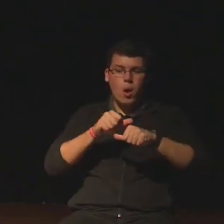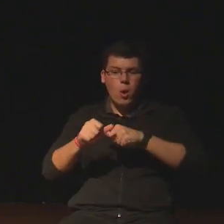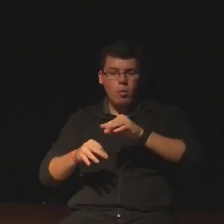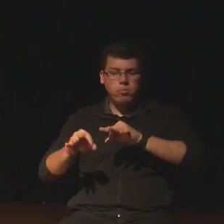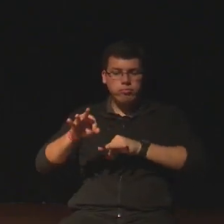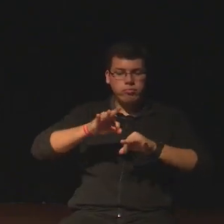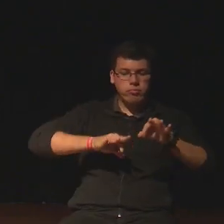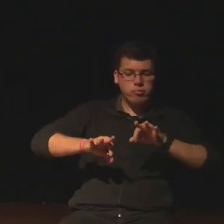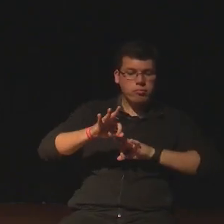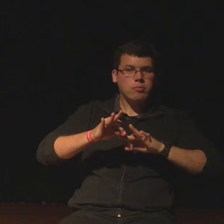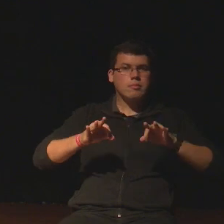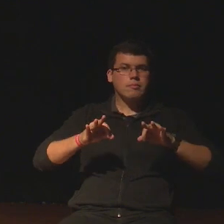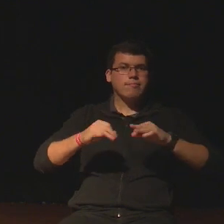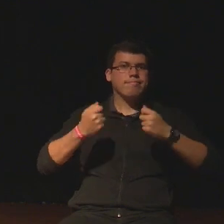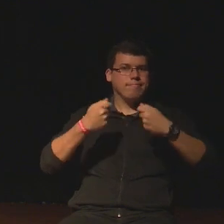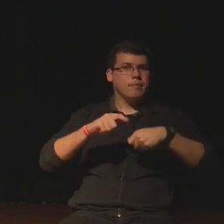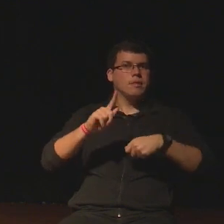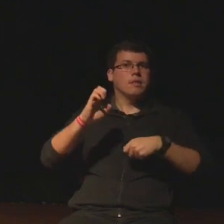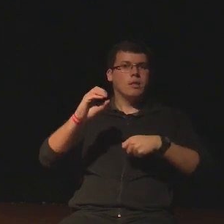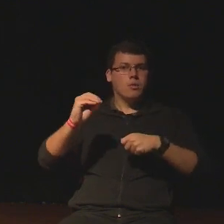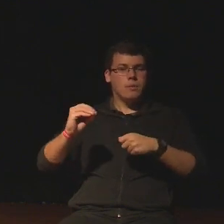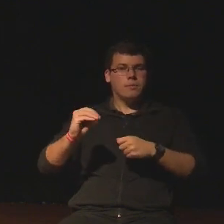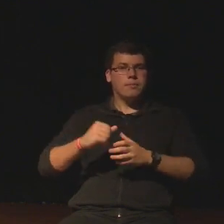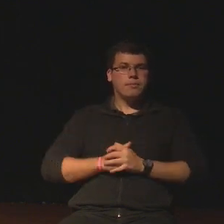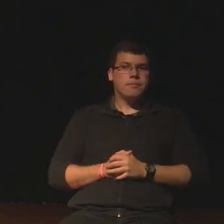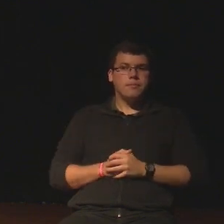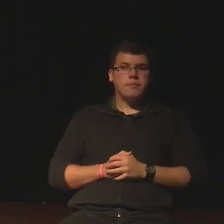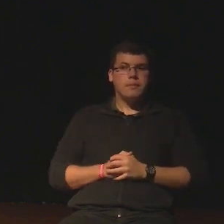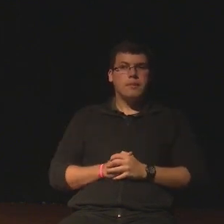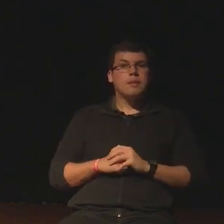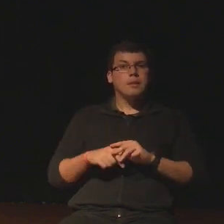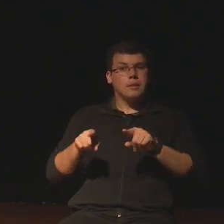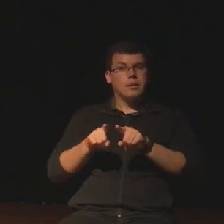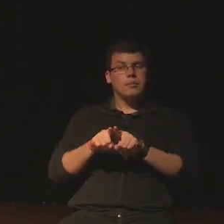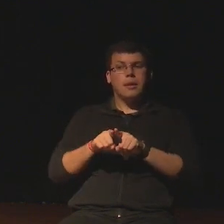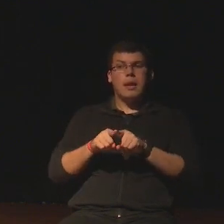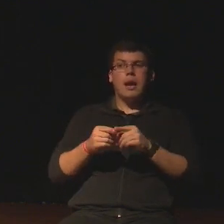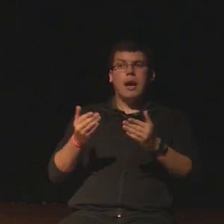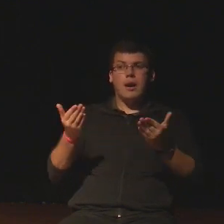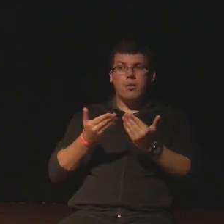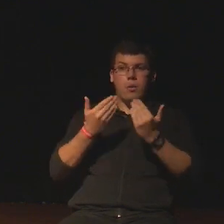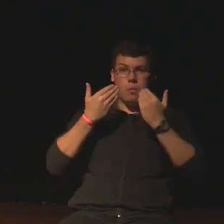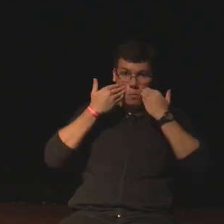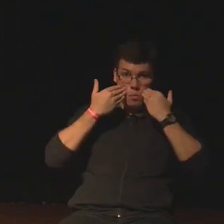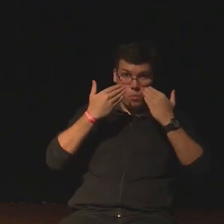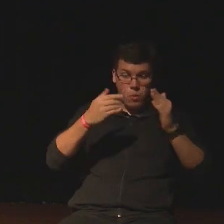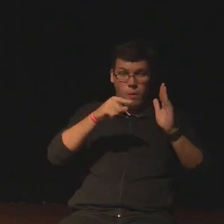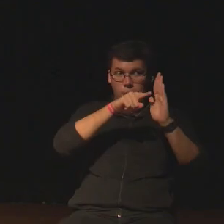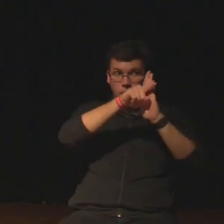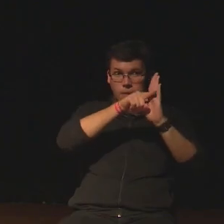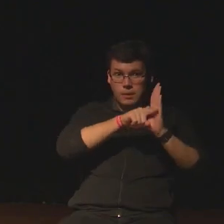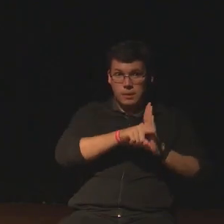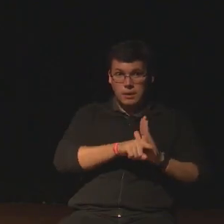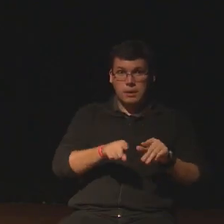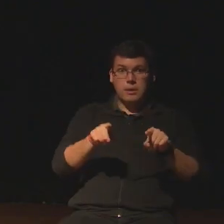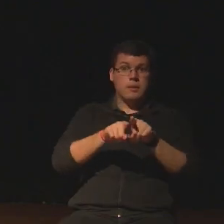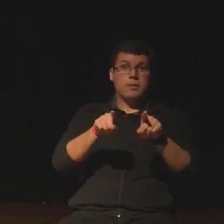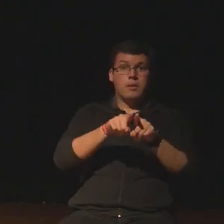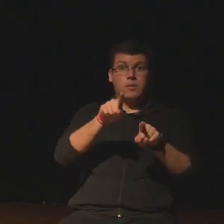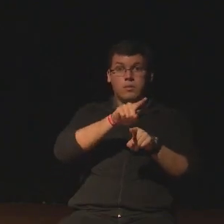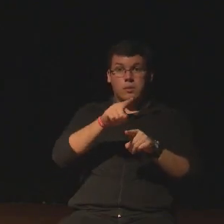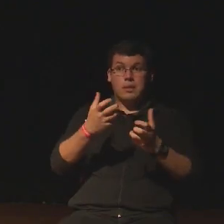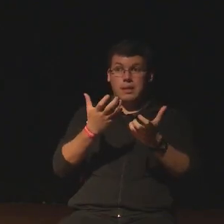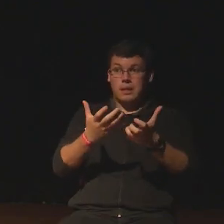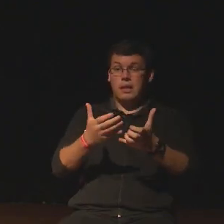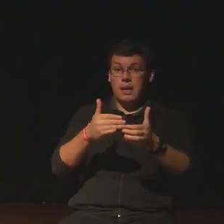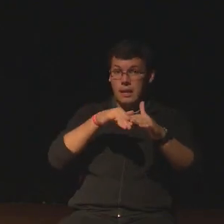o projeto, inclusive, que está em consulta pública nesse momento. Então, quem quiser acessar lá no próprio Participe Mais, até dia